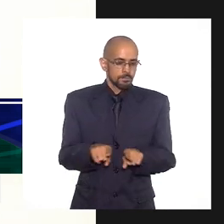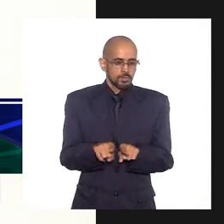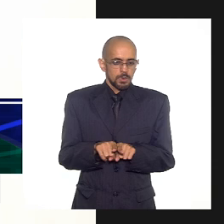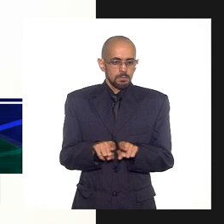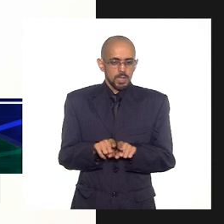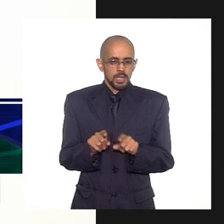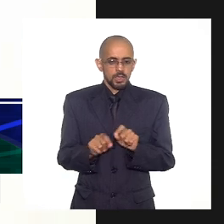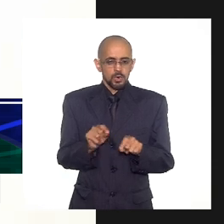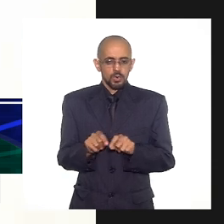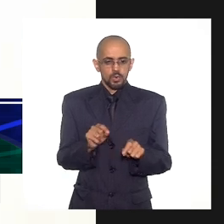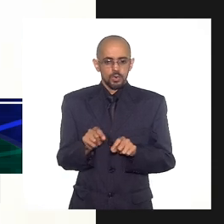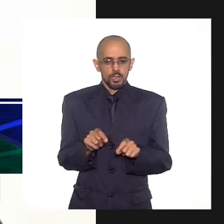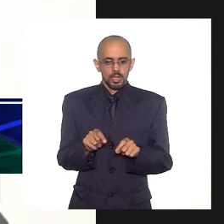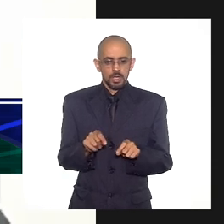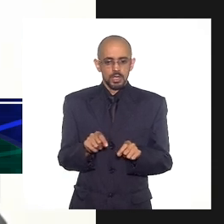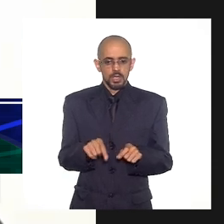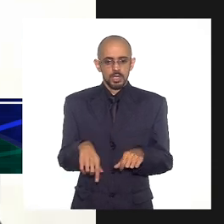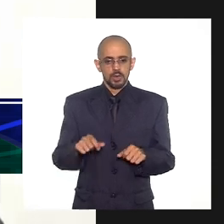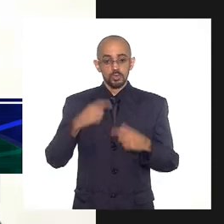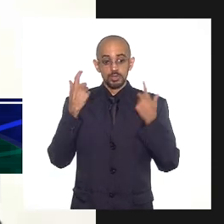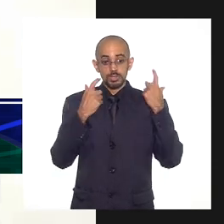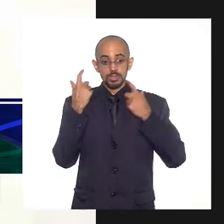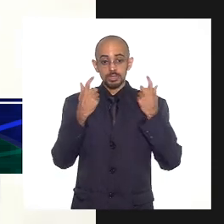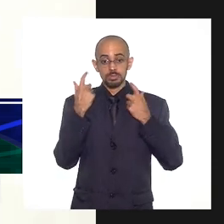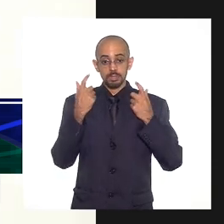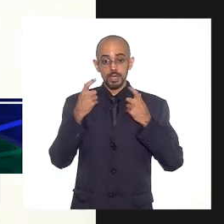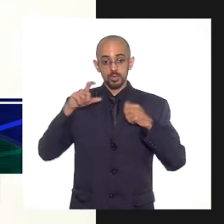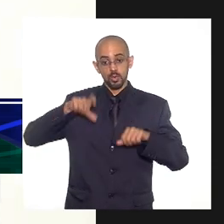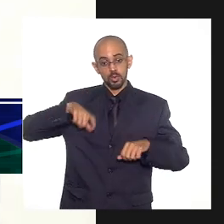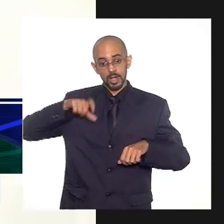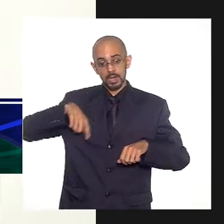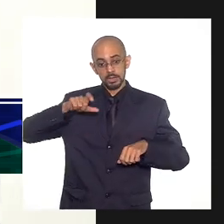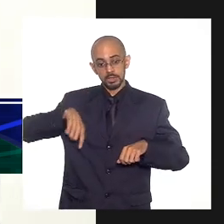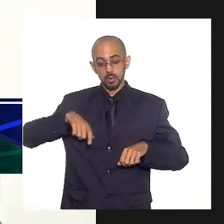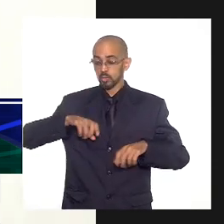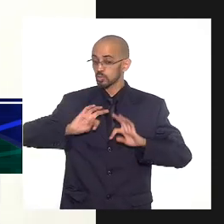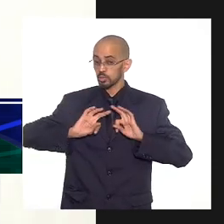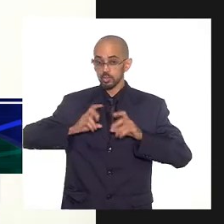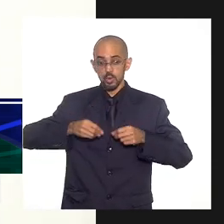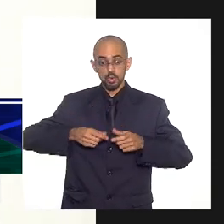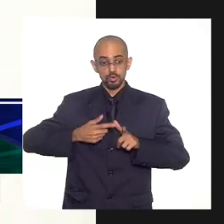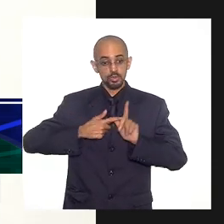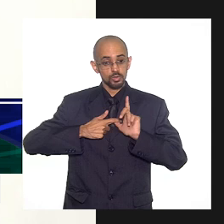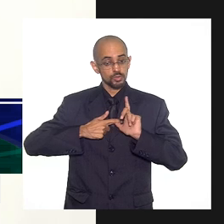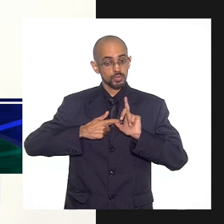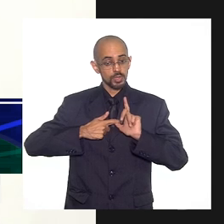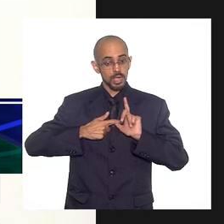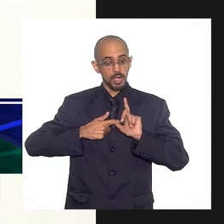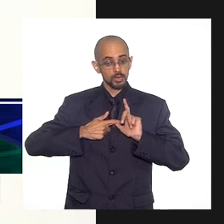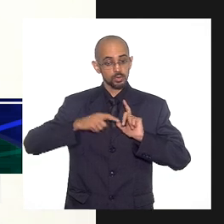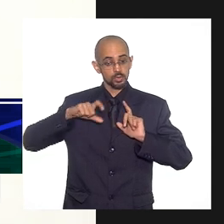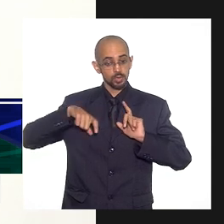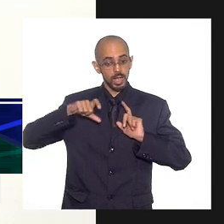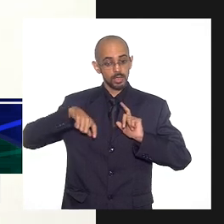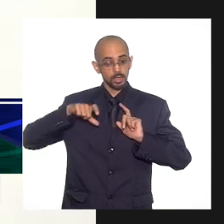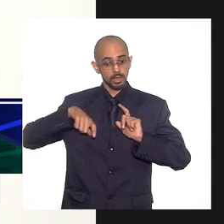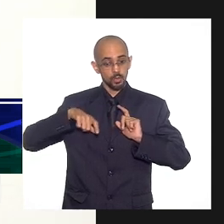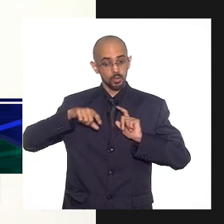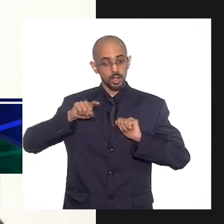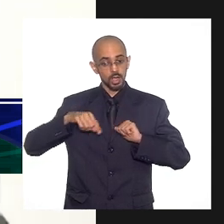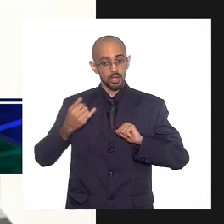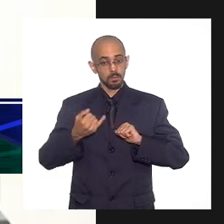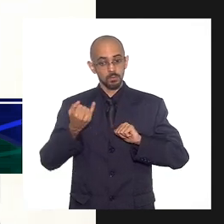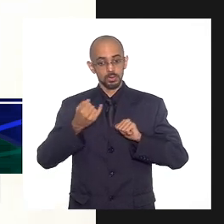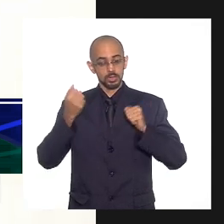de despesas contidas pelo cartão de crédito, é mais do que necessário, que está todo mundo pendurado, deputado Luiz Paulo, na questão do cartão de crédito. Então, mais uma